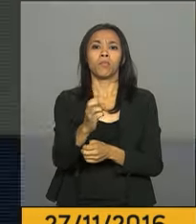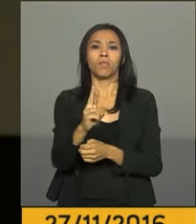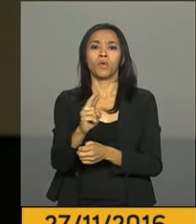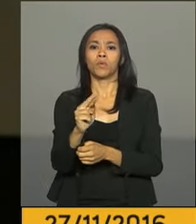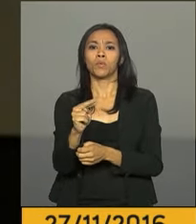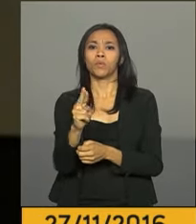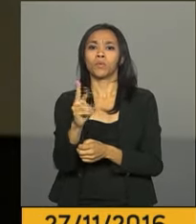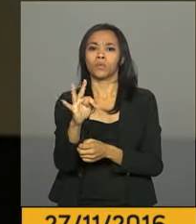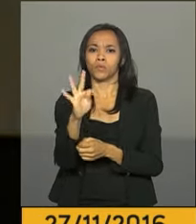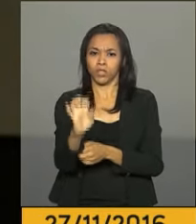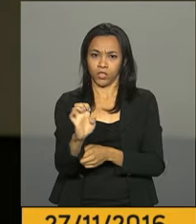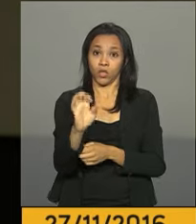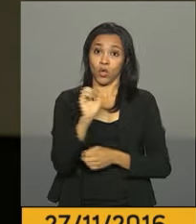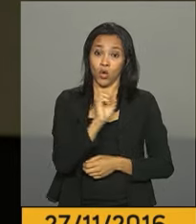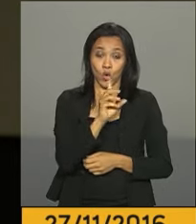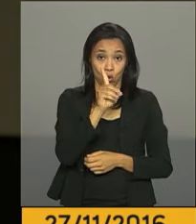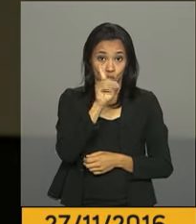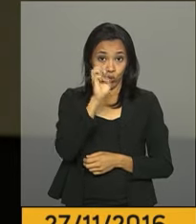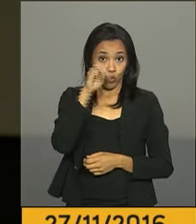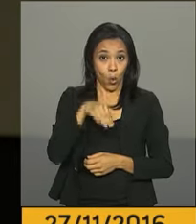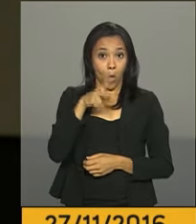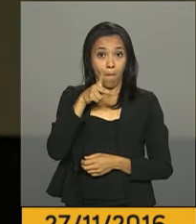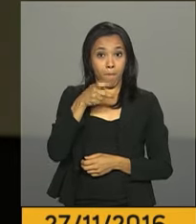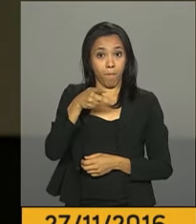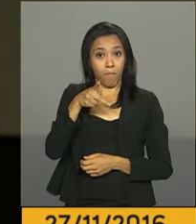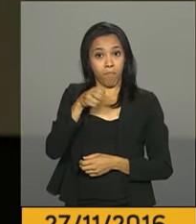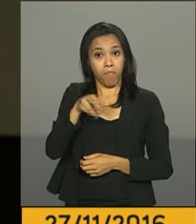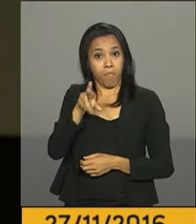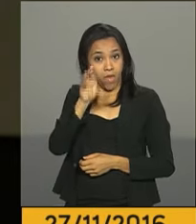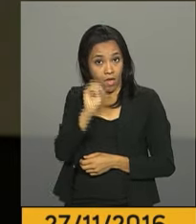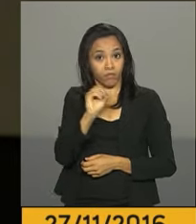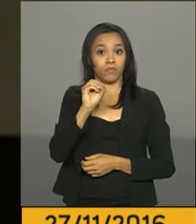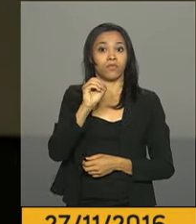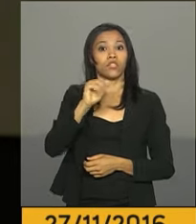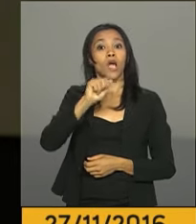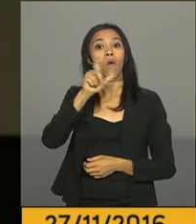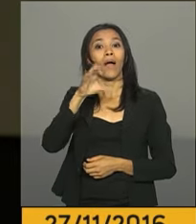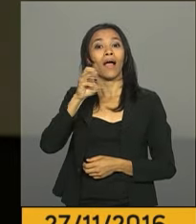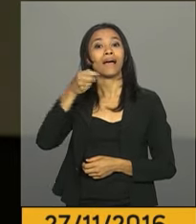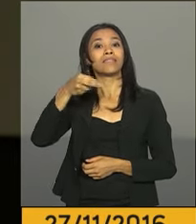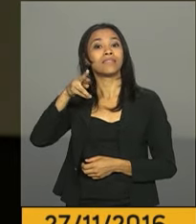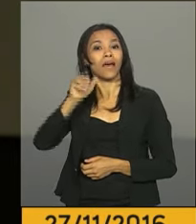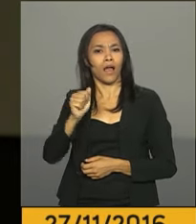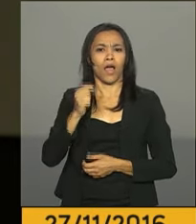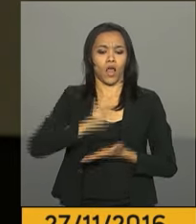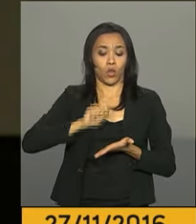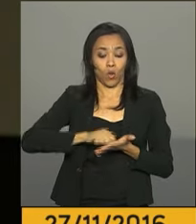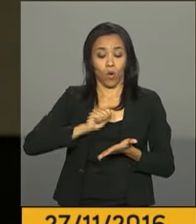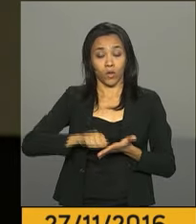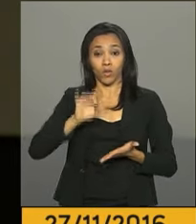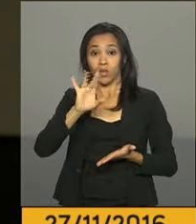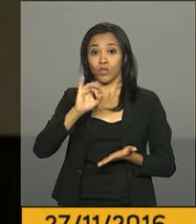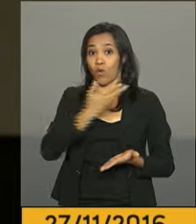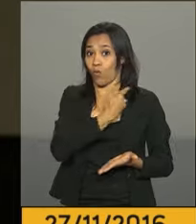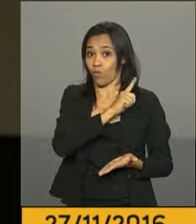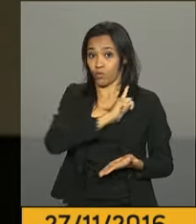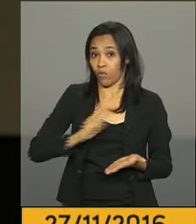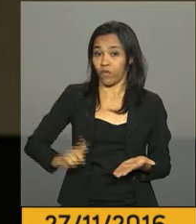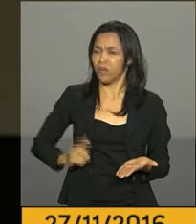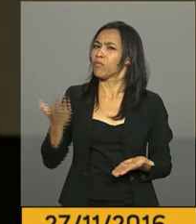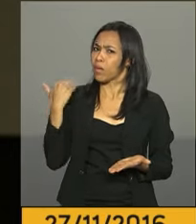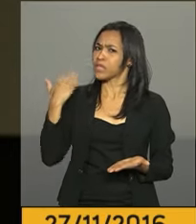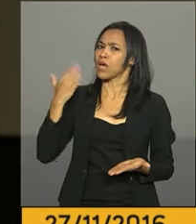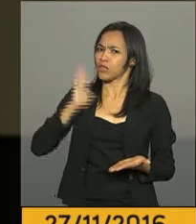escreveu, ele escrevia, fazia muitas anotações. Veja que não são só os governantes de hoje que anotam. Já na